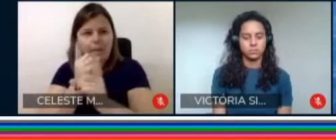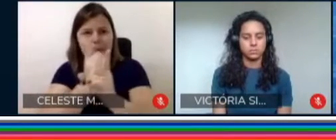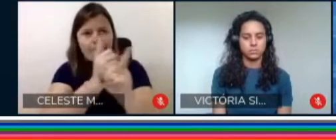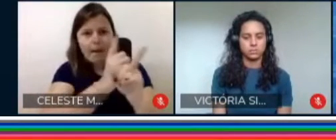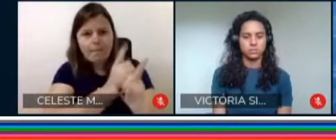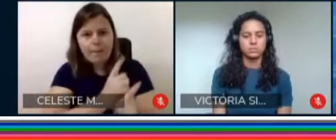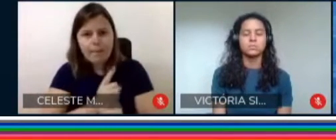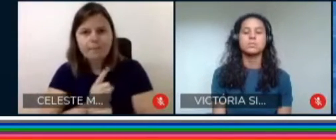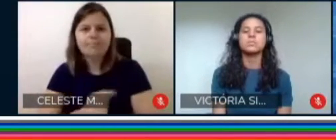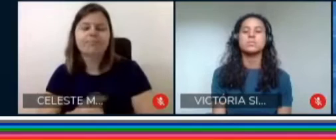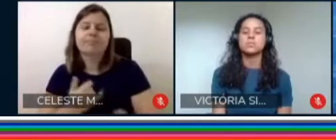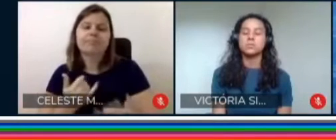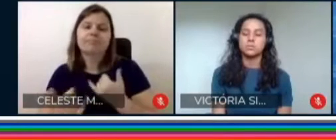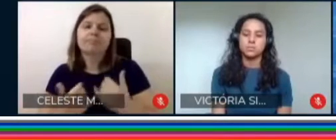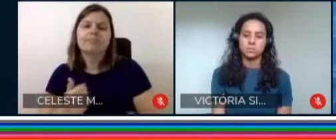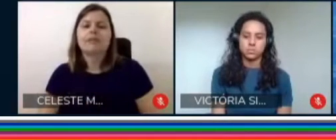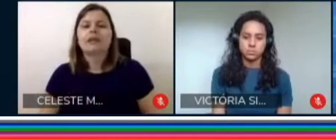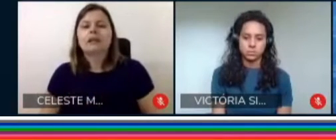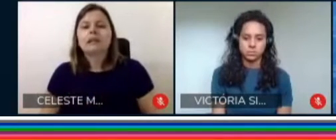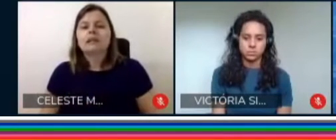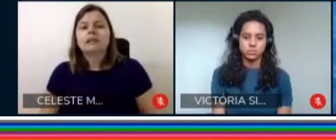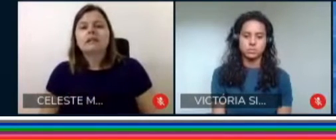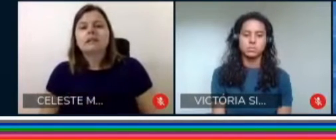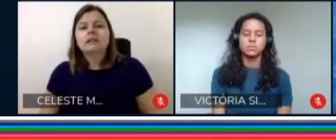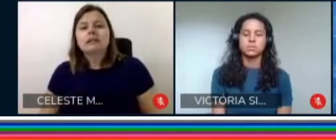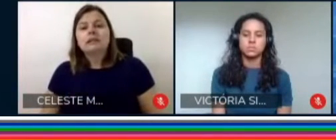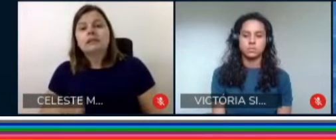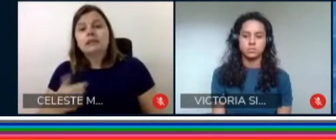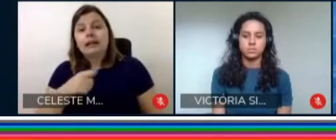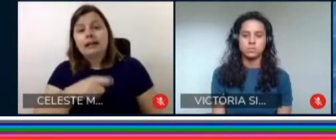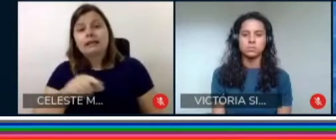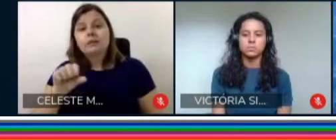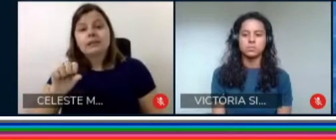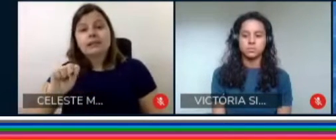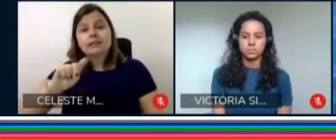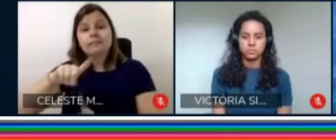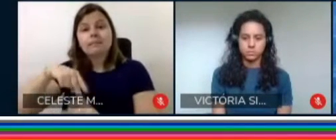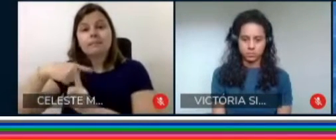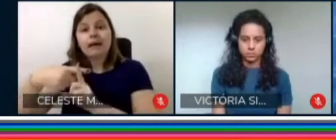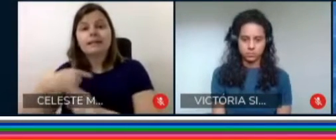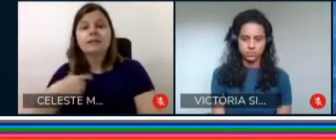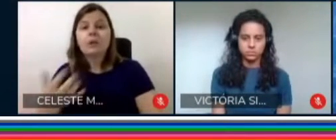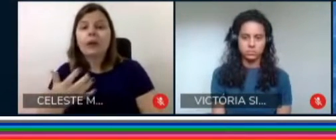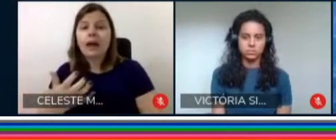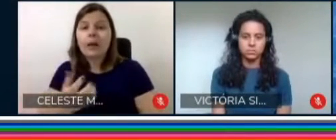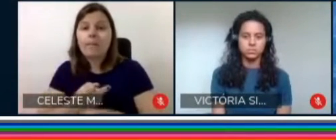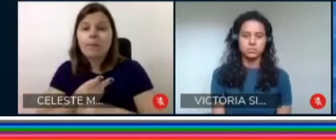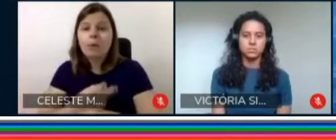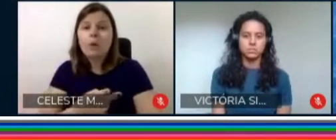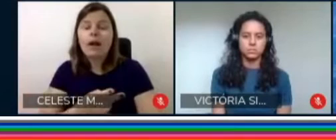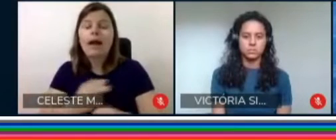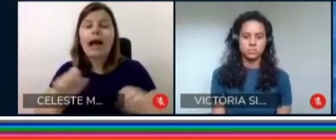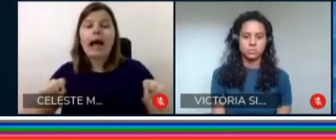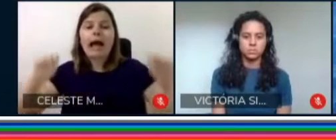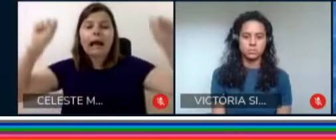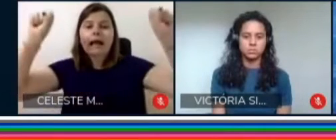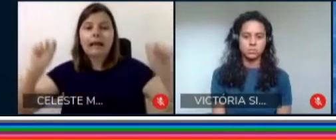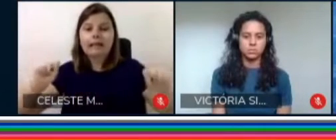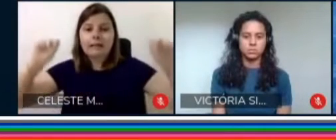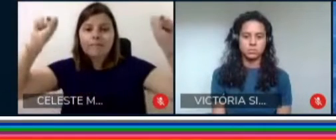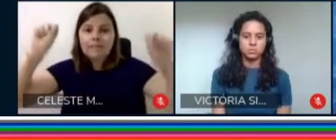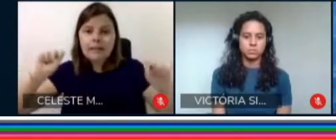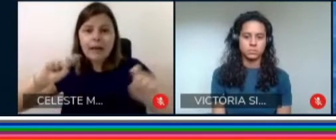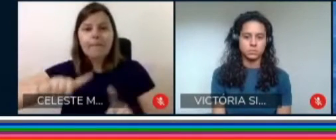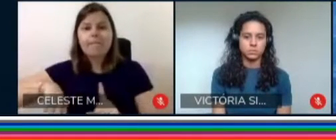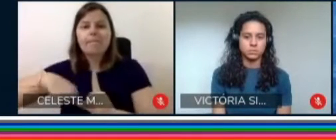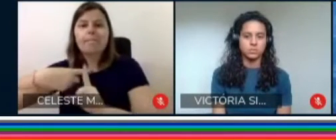eu quero que eu encontre aqui dentro do Sabe Mais, academia de ginástica, END idoso. Ele não